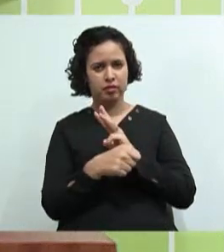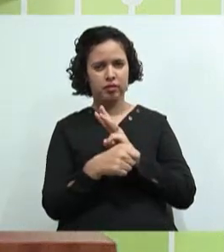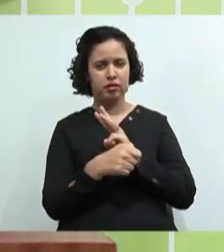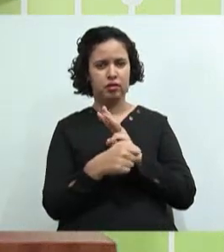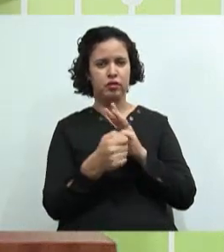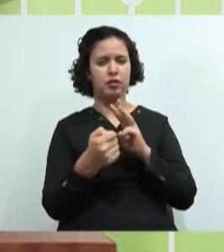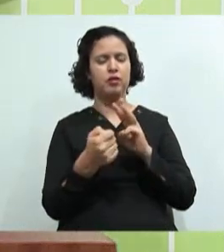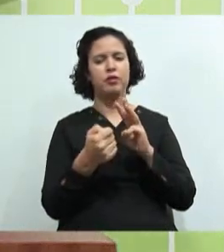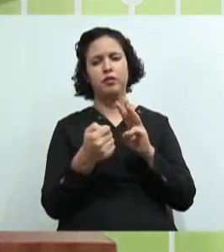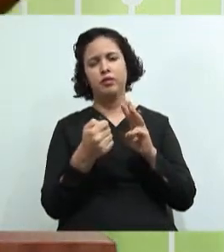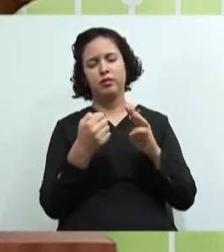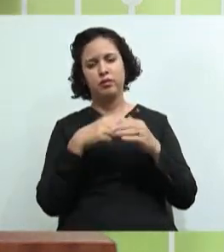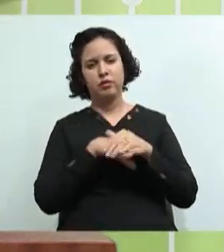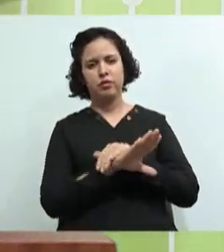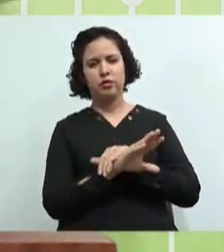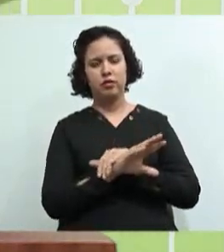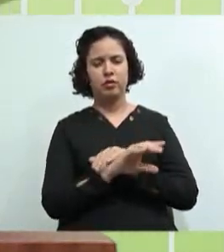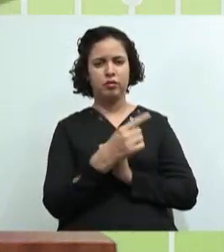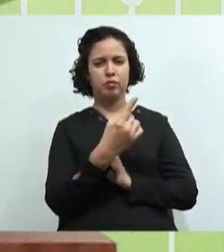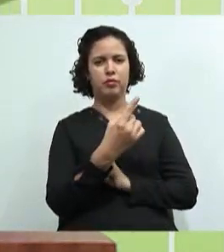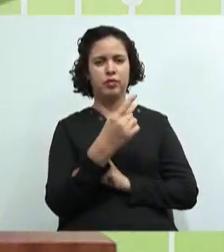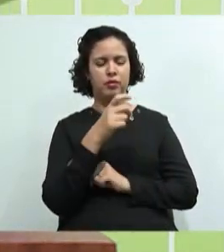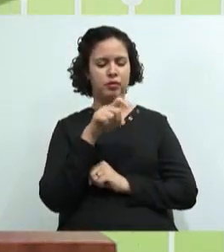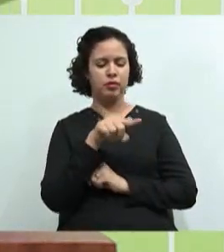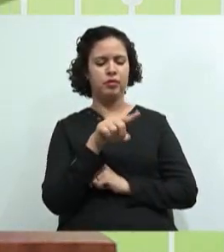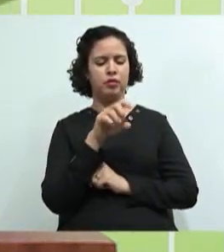poder completar aqueles